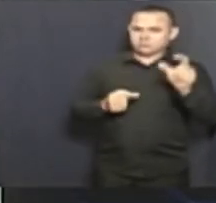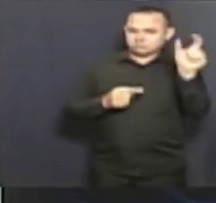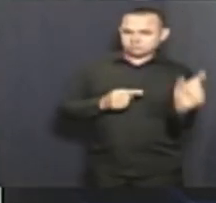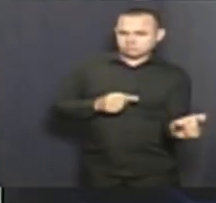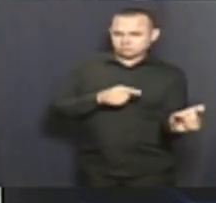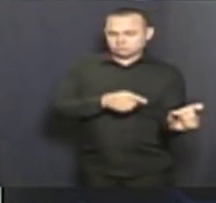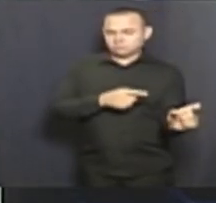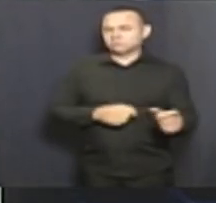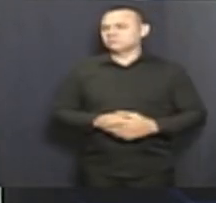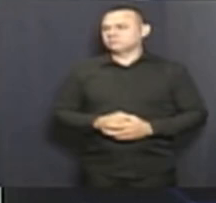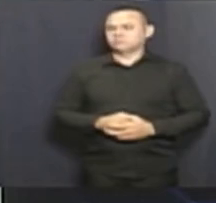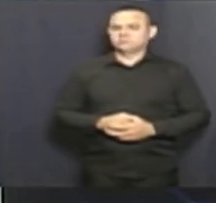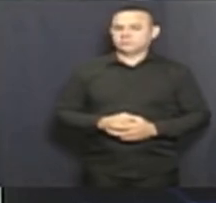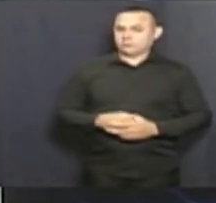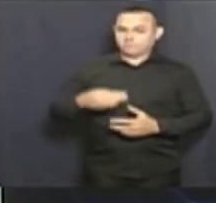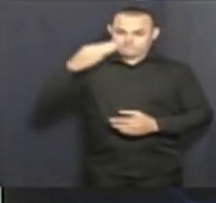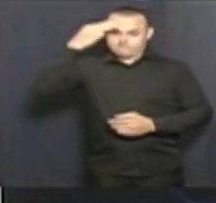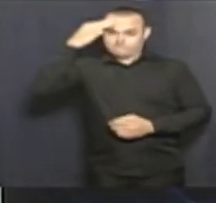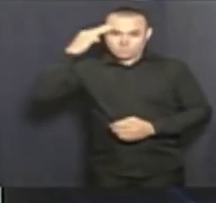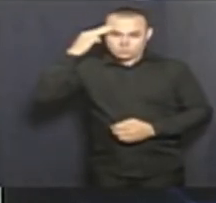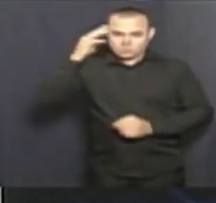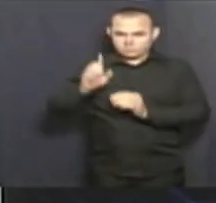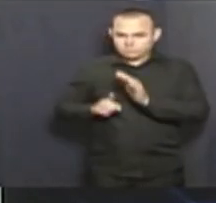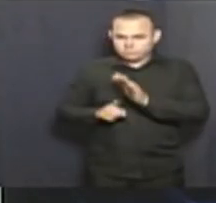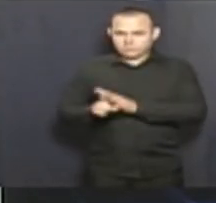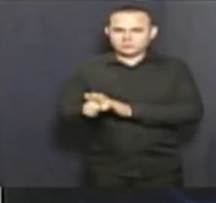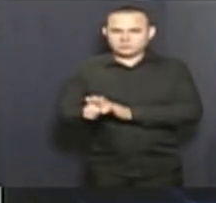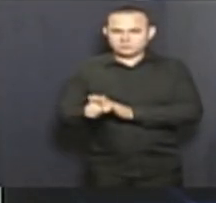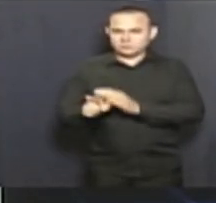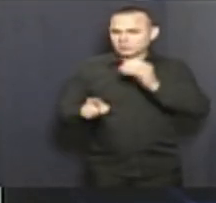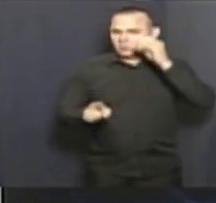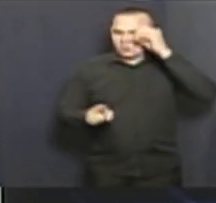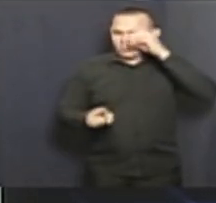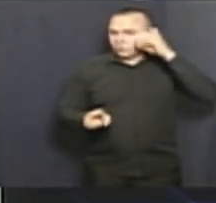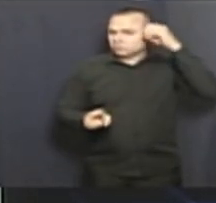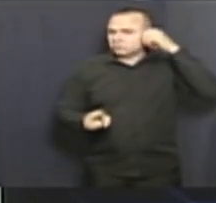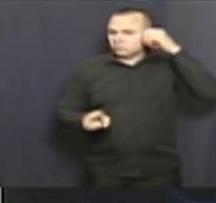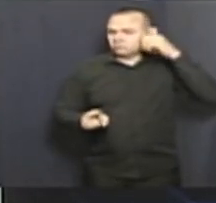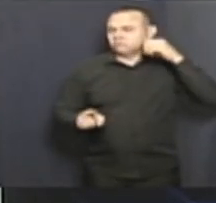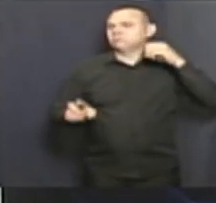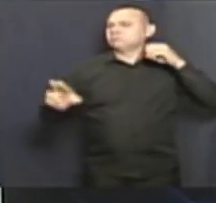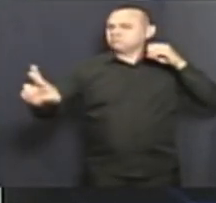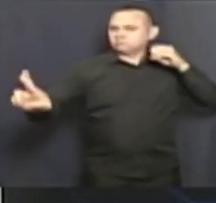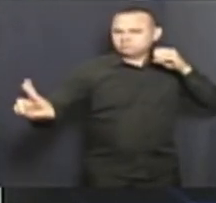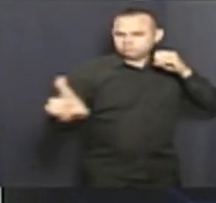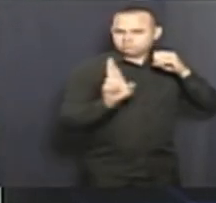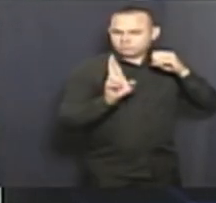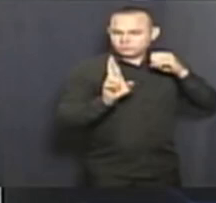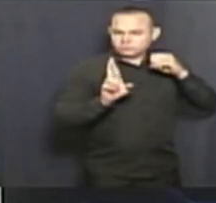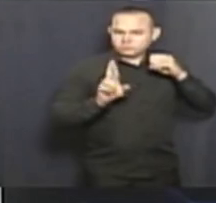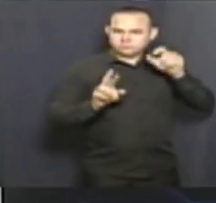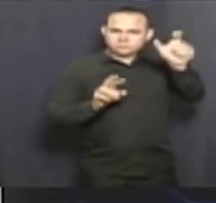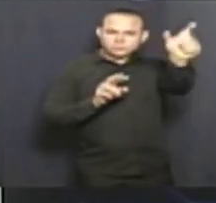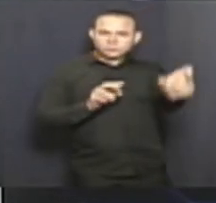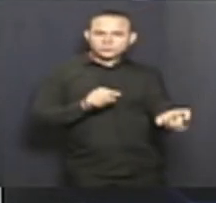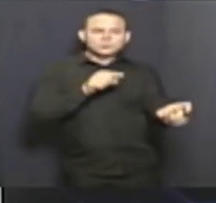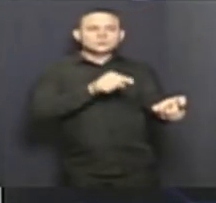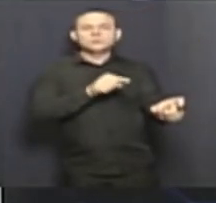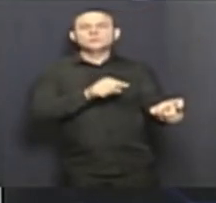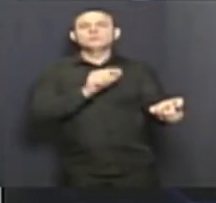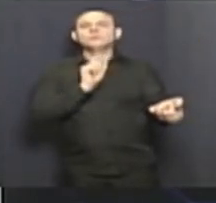um comentário vai ser feito vamos conseguir